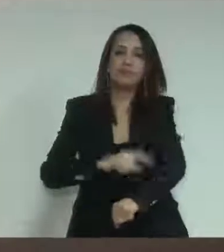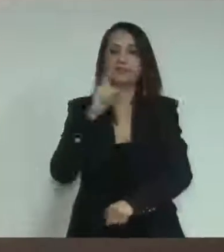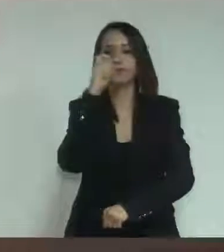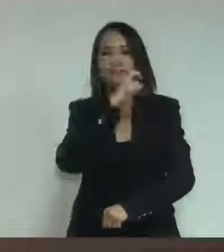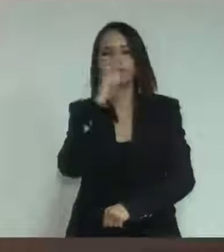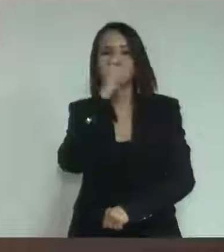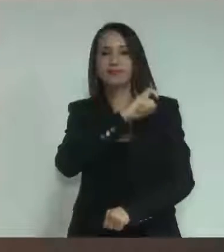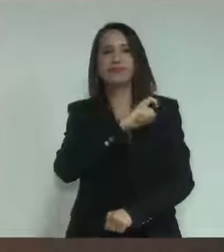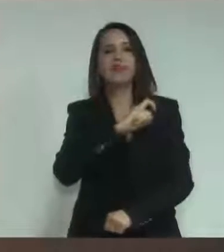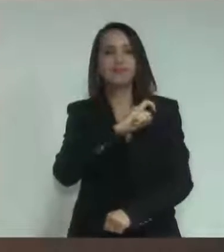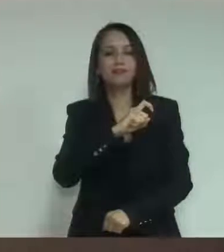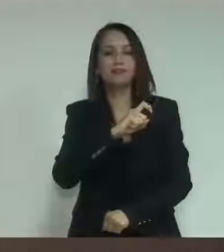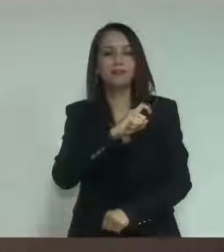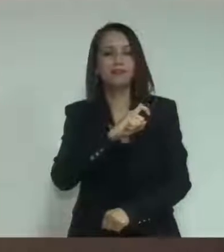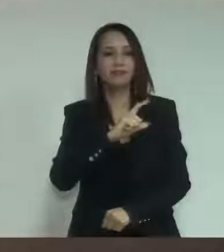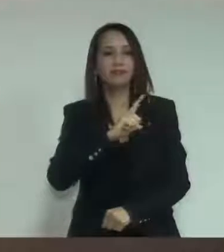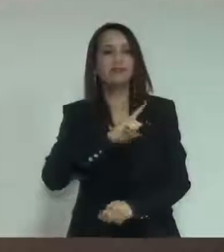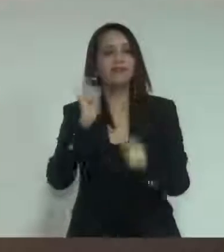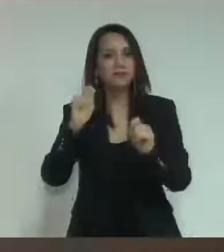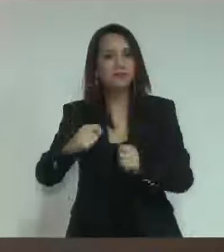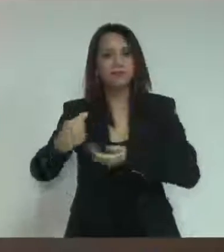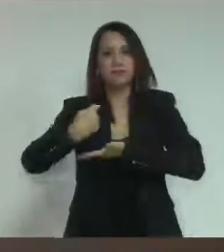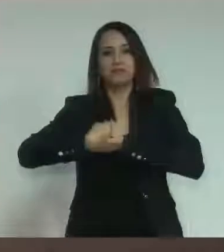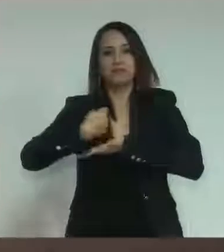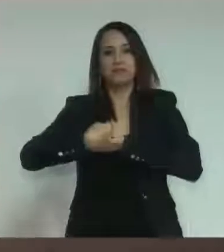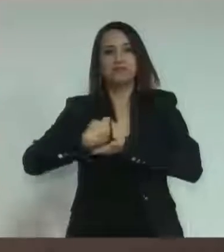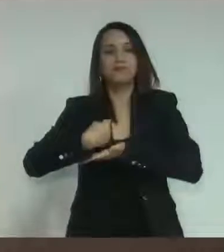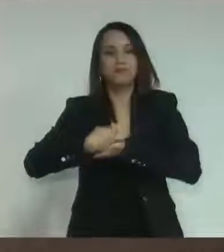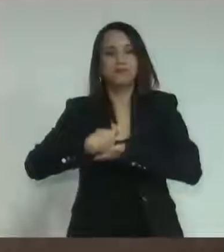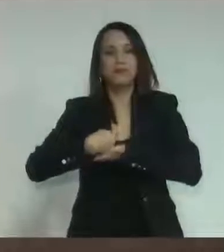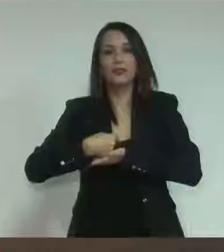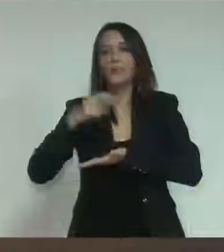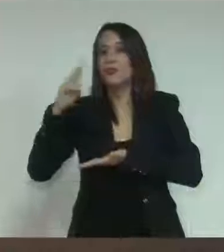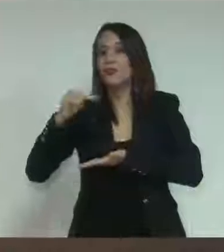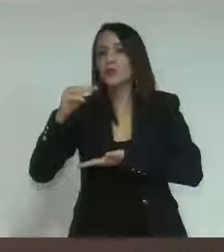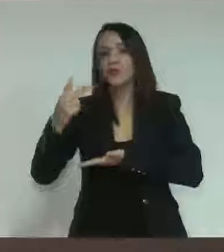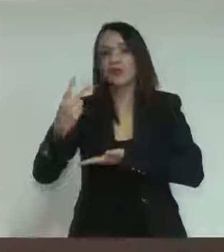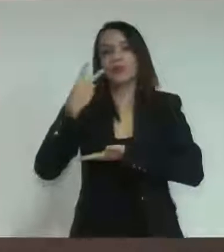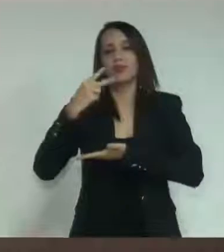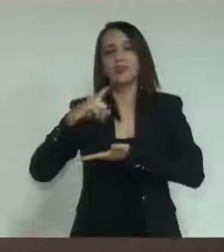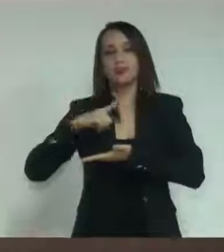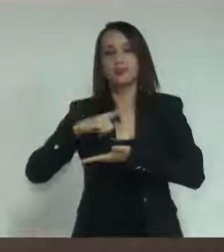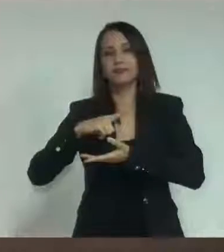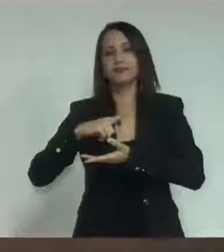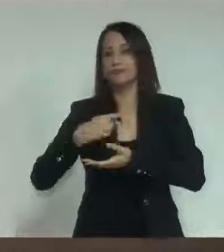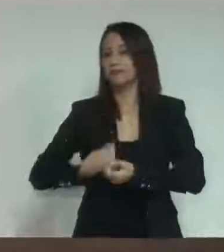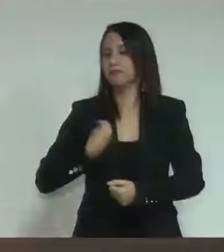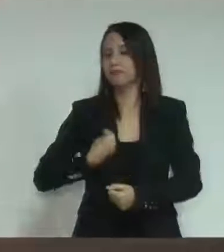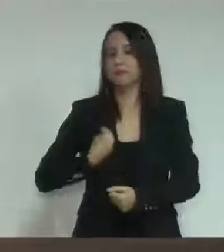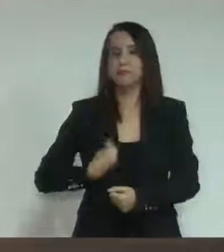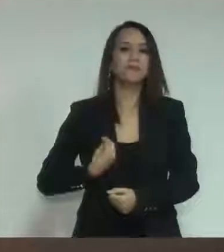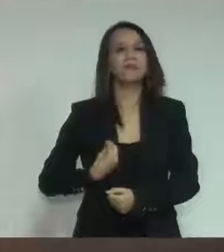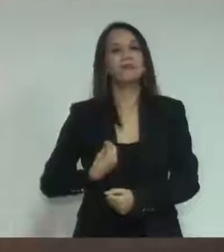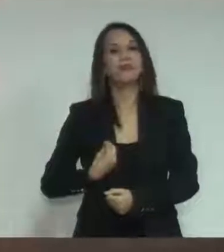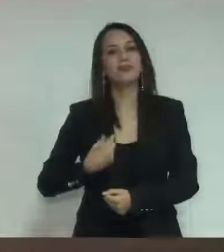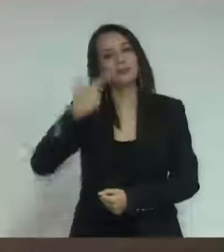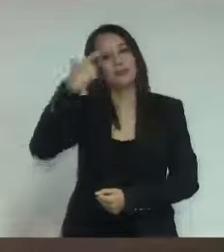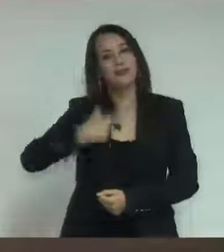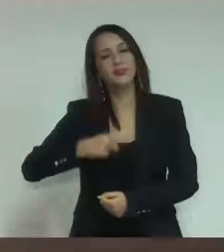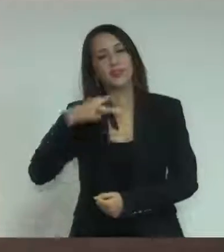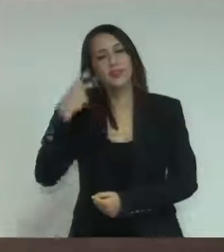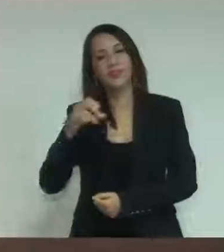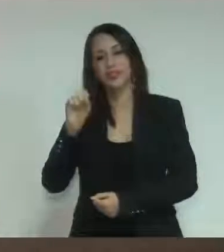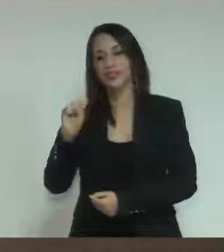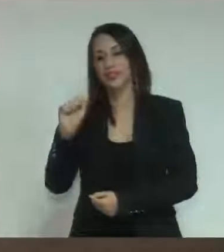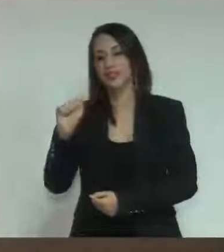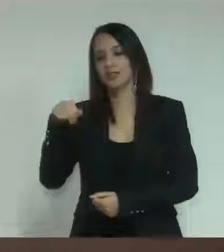não escrevam aqui, podem me cobrar, vocês não vão ver nunca. Não existe a possibilidade do vereador Sandro